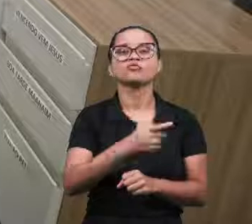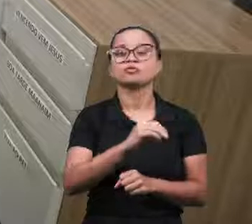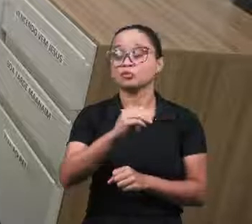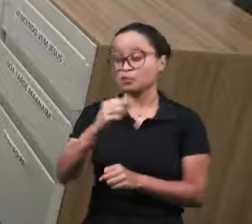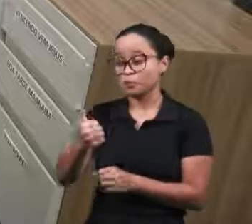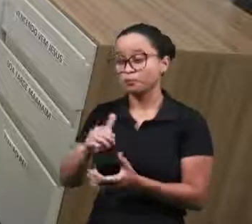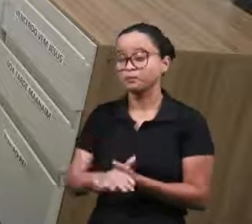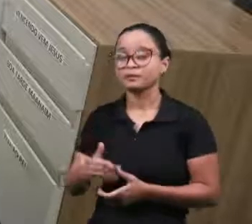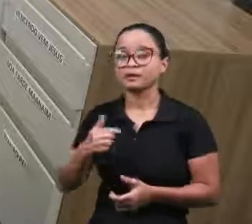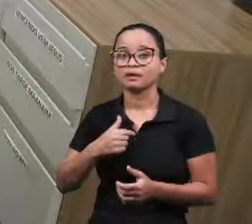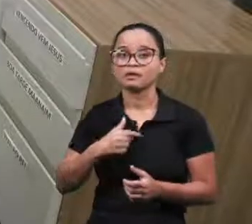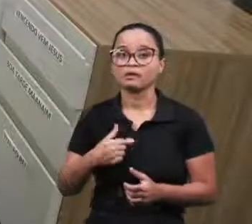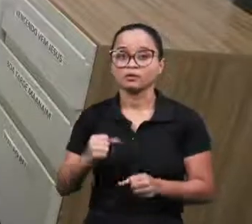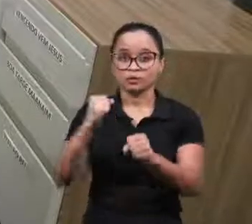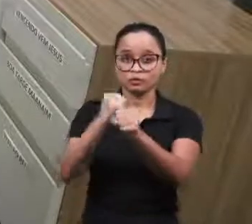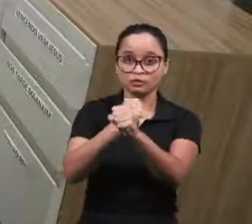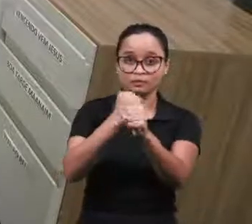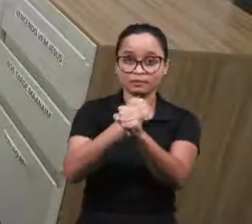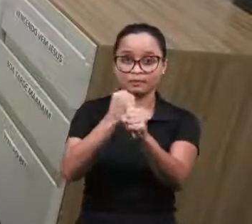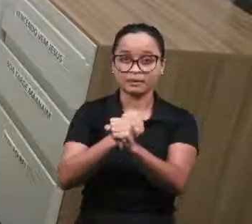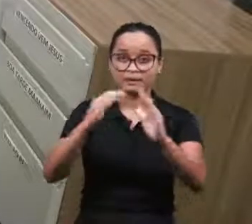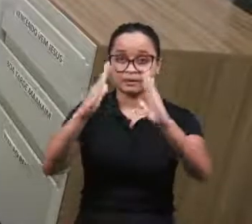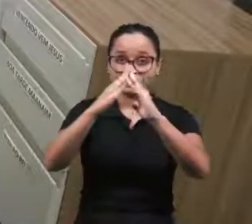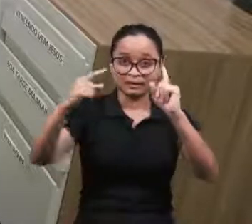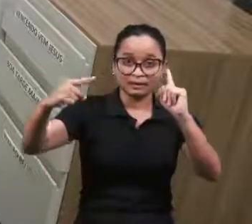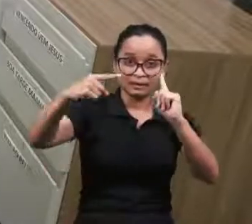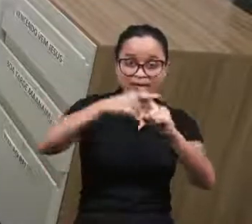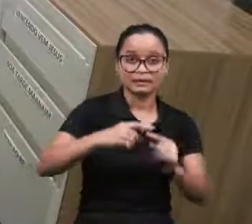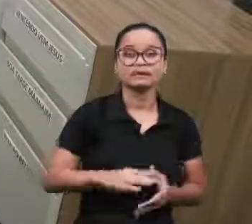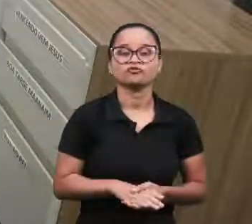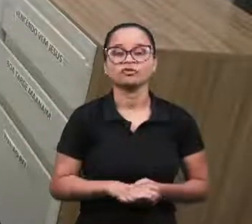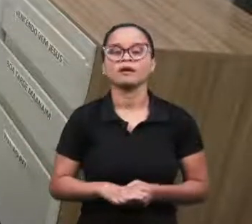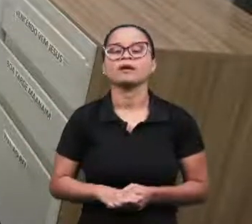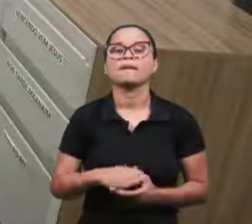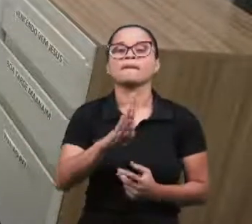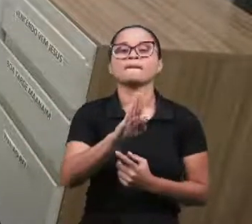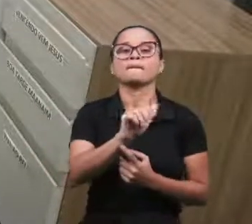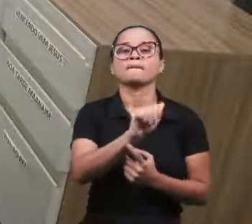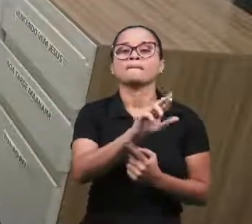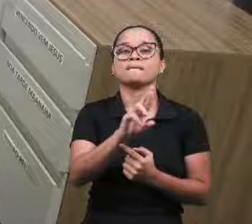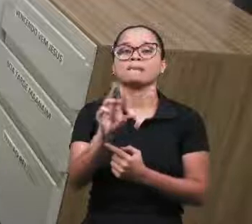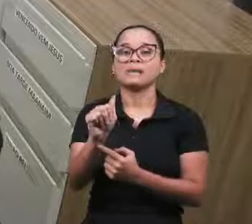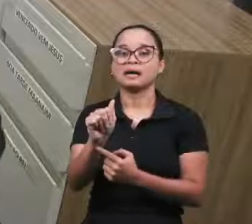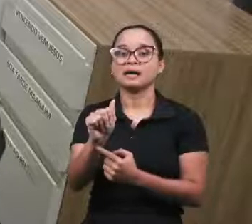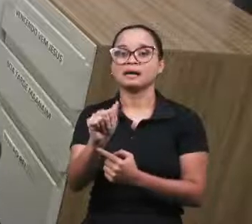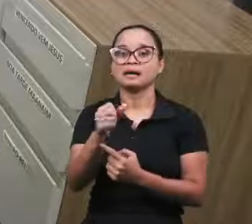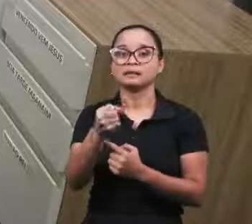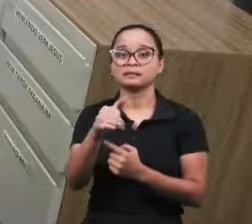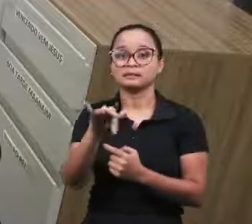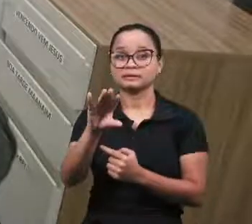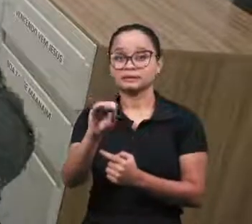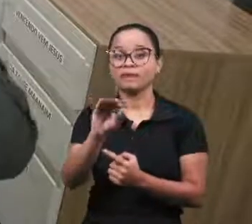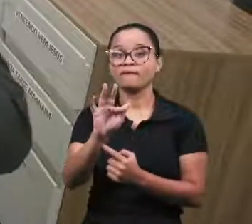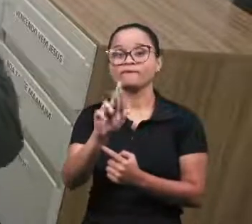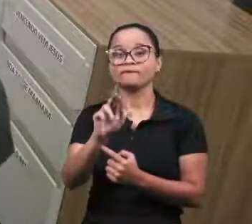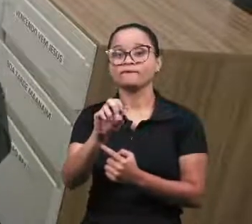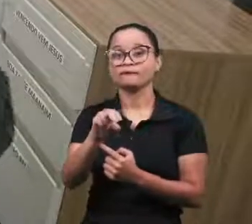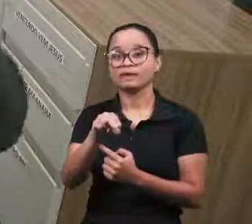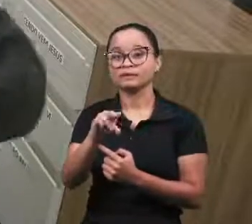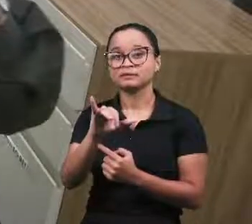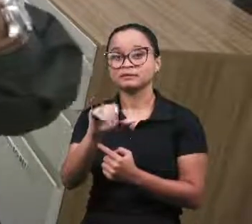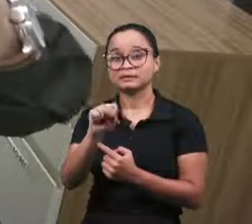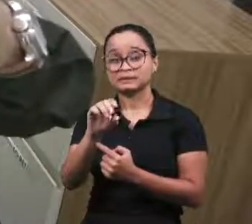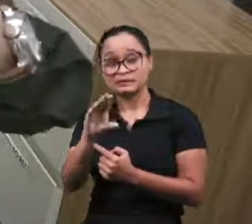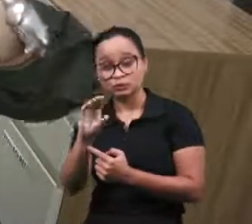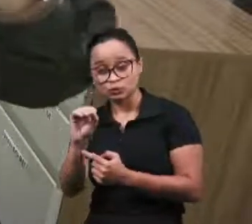da montagem da igreja em Barra de São Francisco, a igreja do Bambé, que era o pastor Paulo Estácio. E eu ajudei ali na construção, ajudando